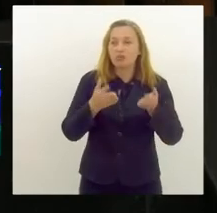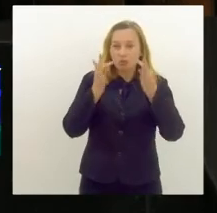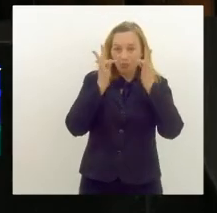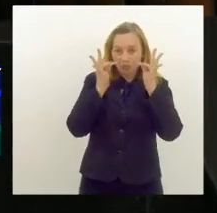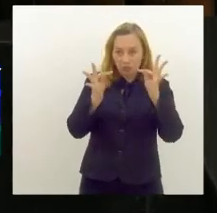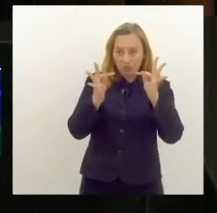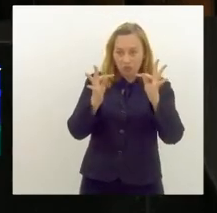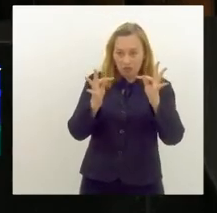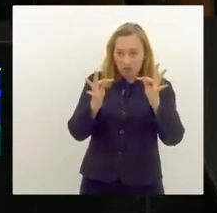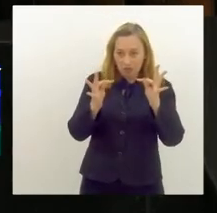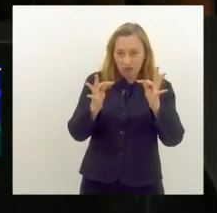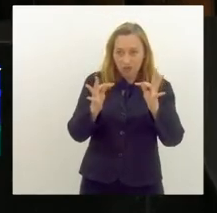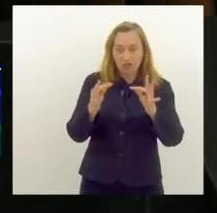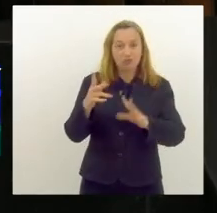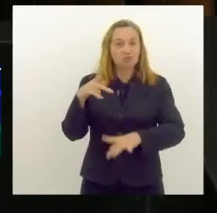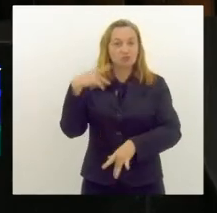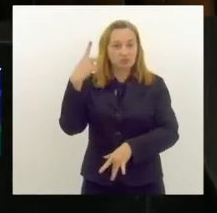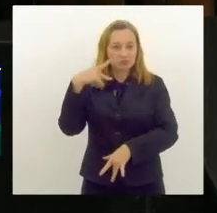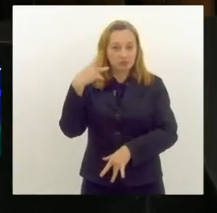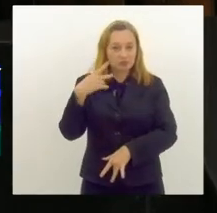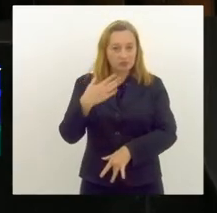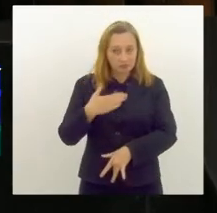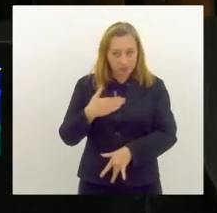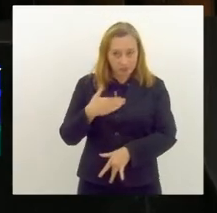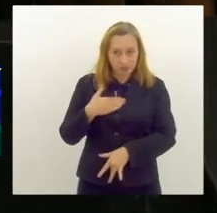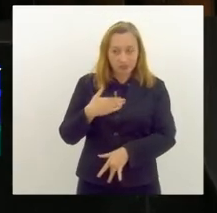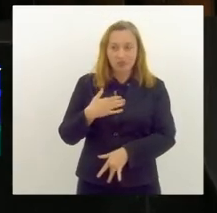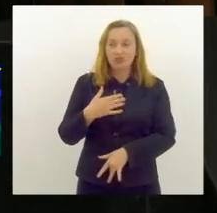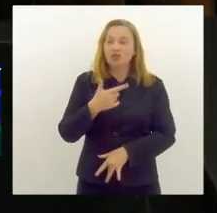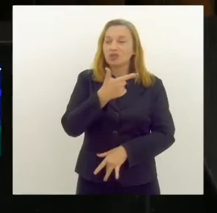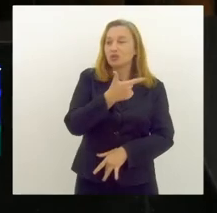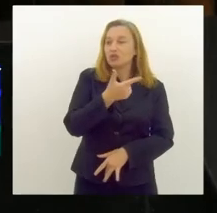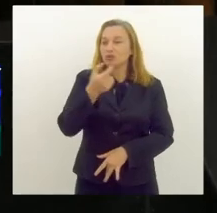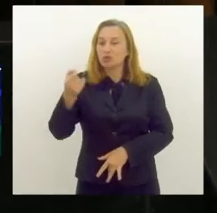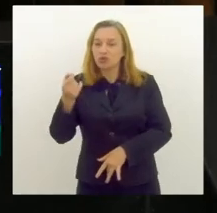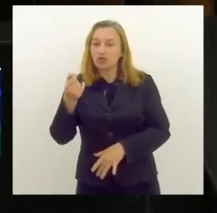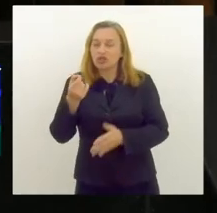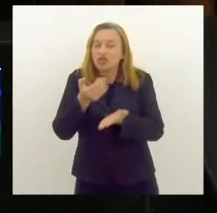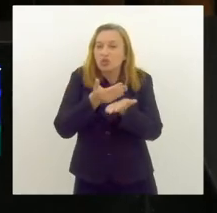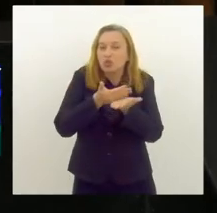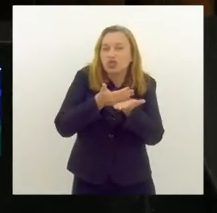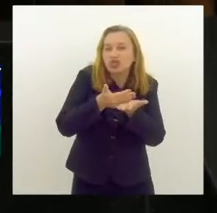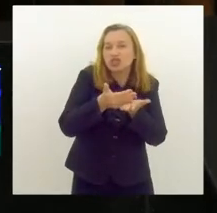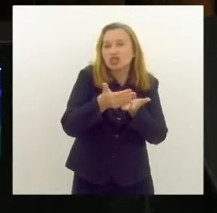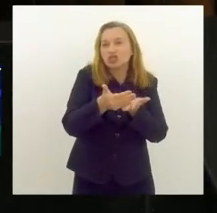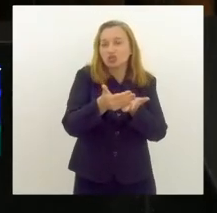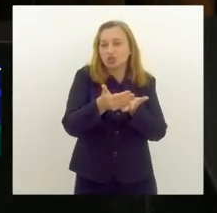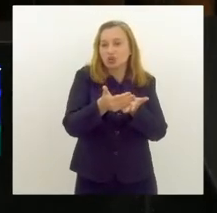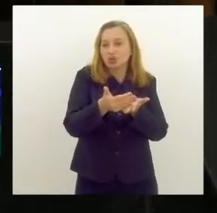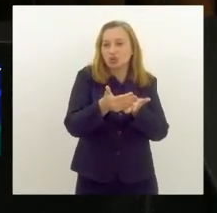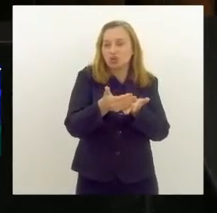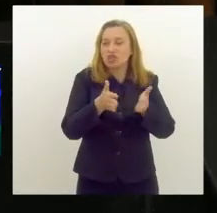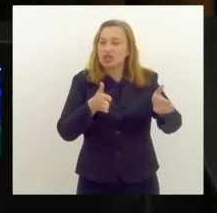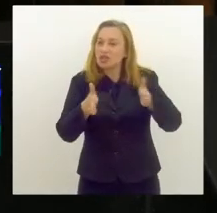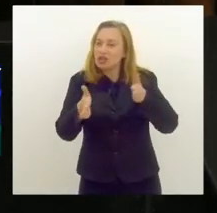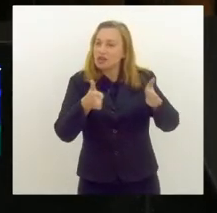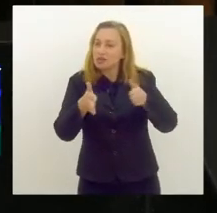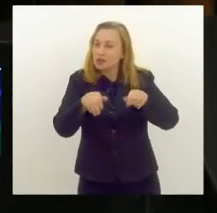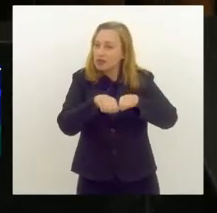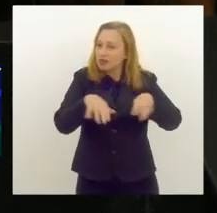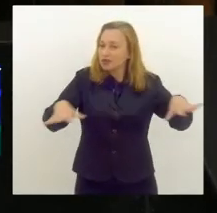testemunho, como parlamentar. Em 2020, quando iniciou esse período da pandemia